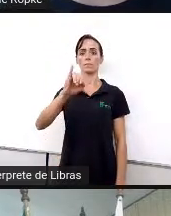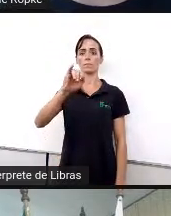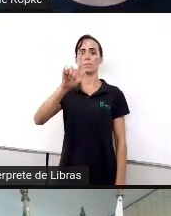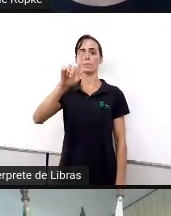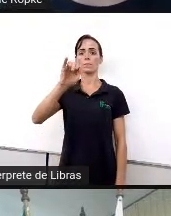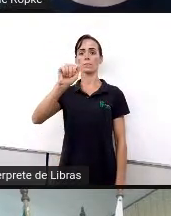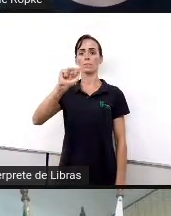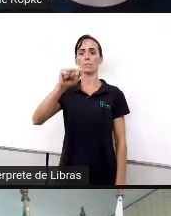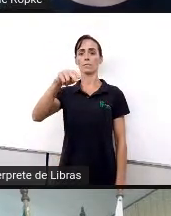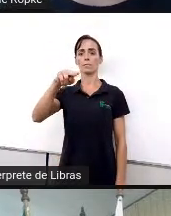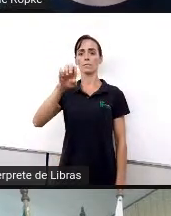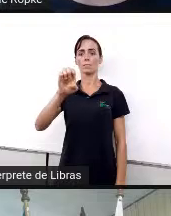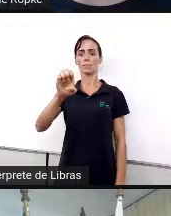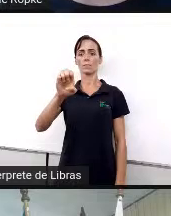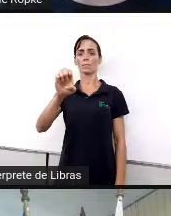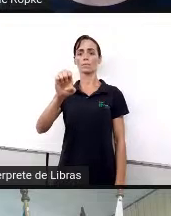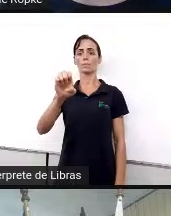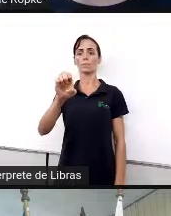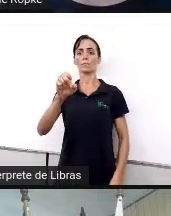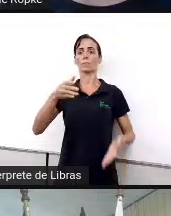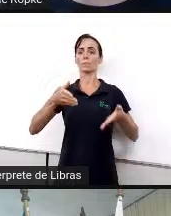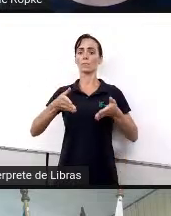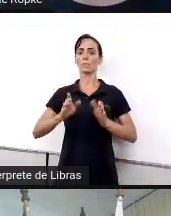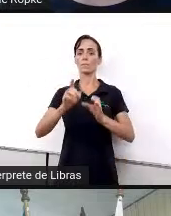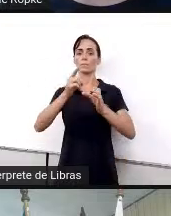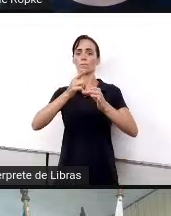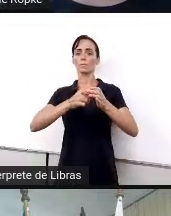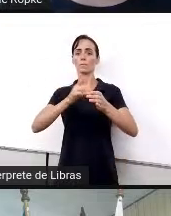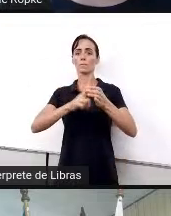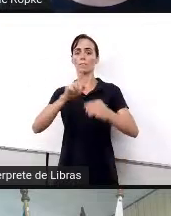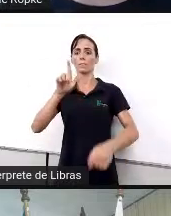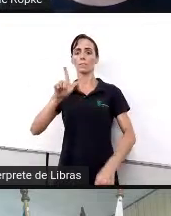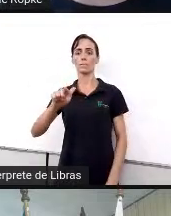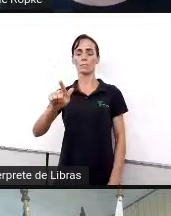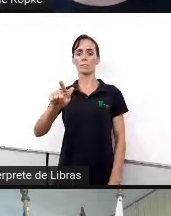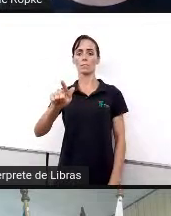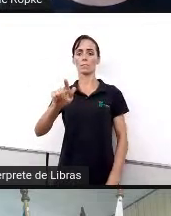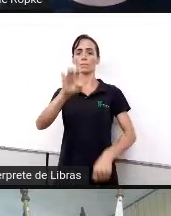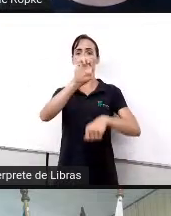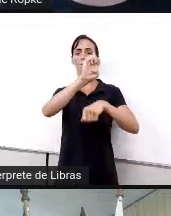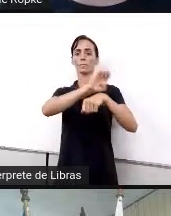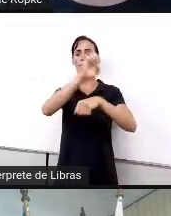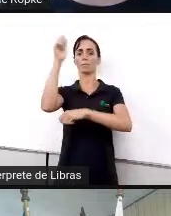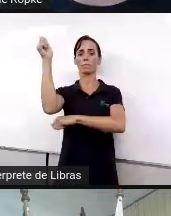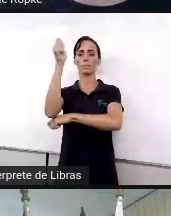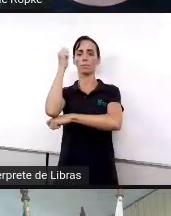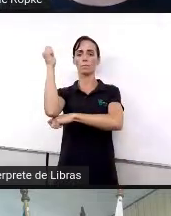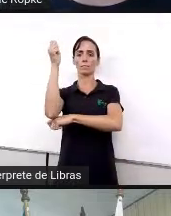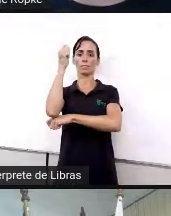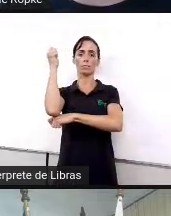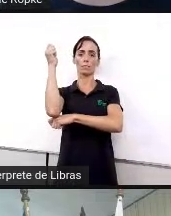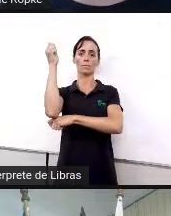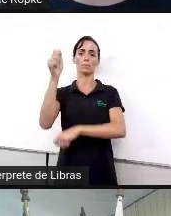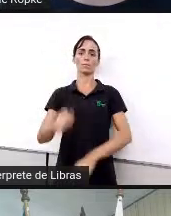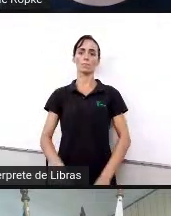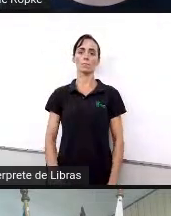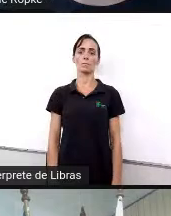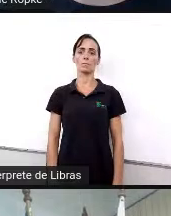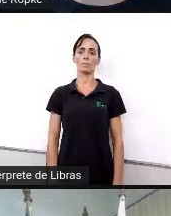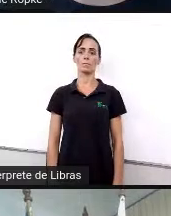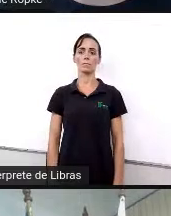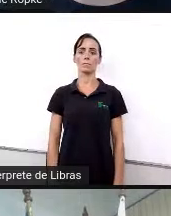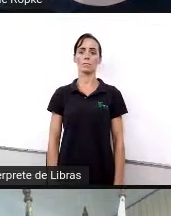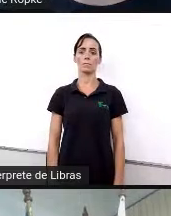Ligiane Suliman, natural da cidade de Giruá, estado do Rio Grande do Sul.